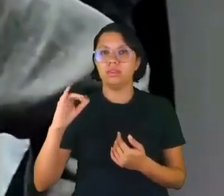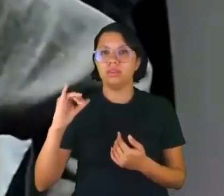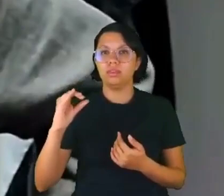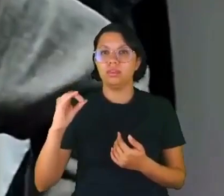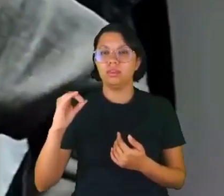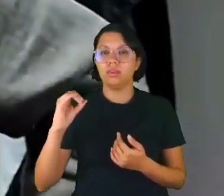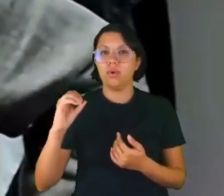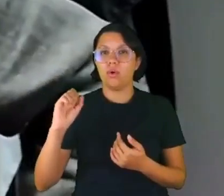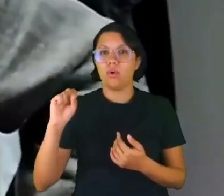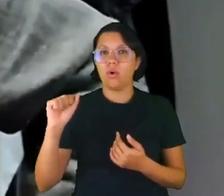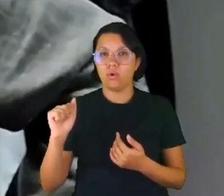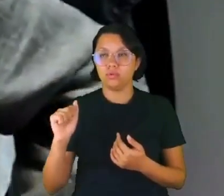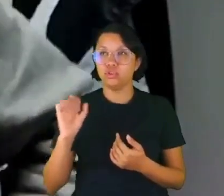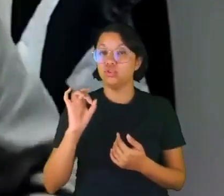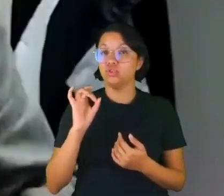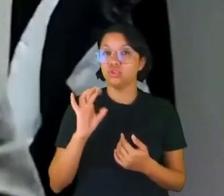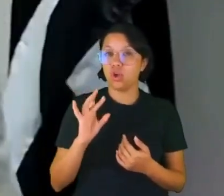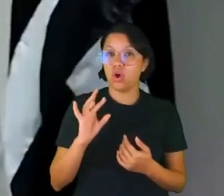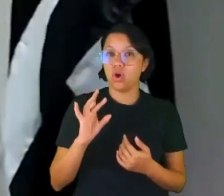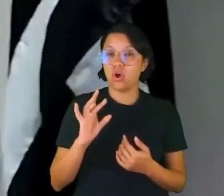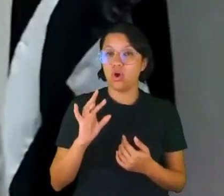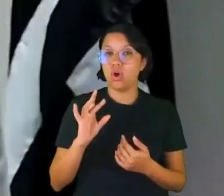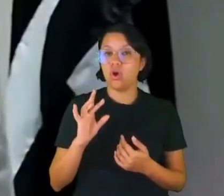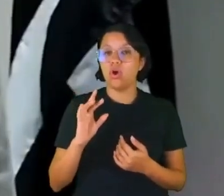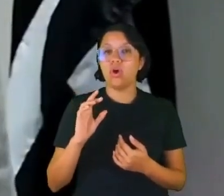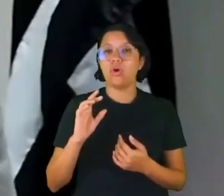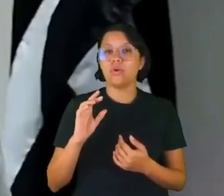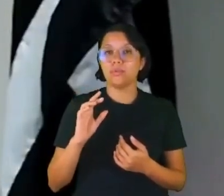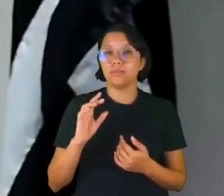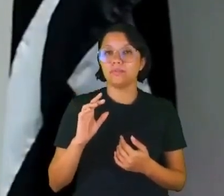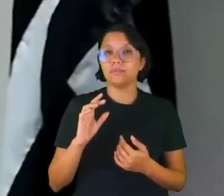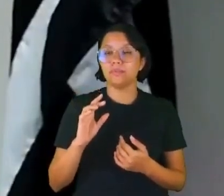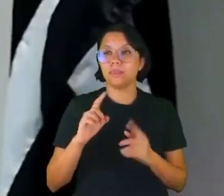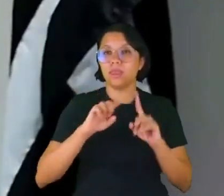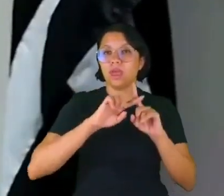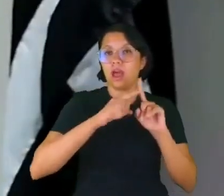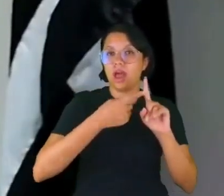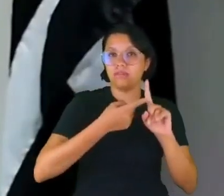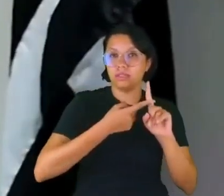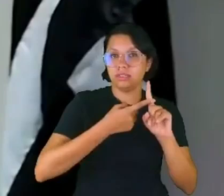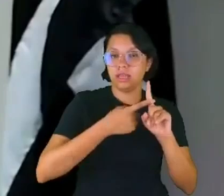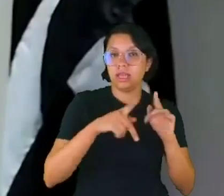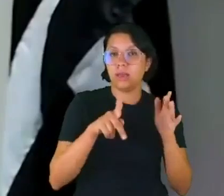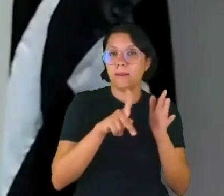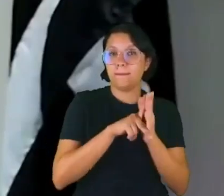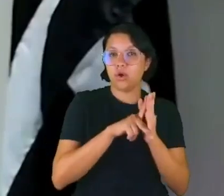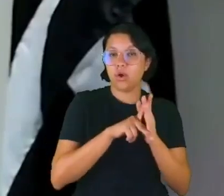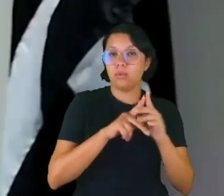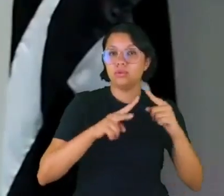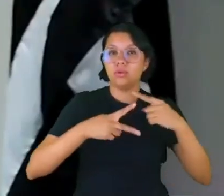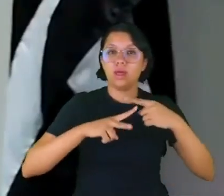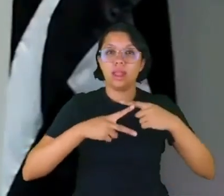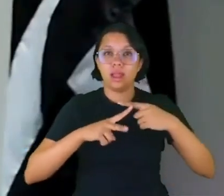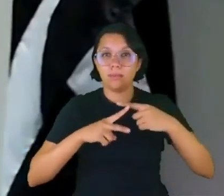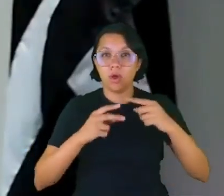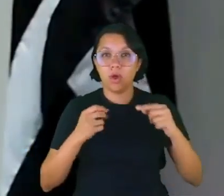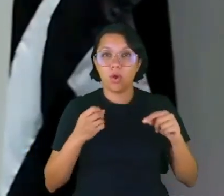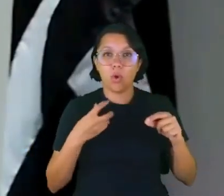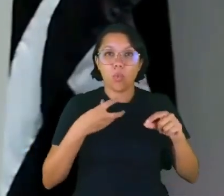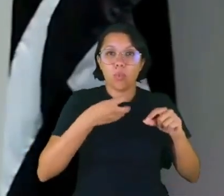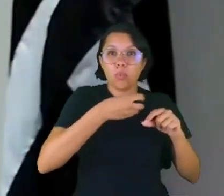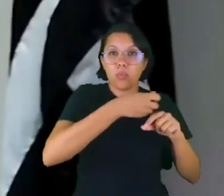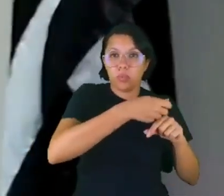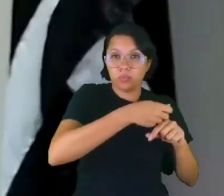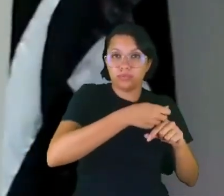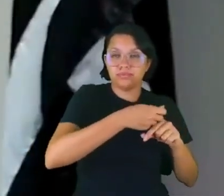por fertilização in vitro. E nós tínhamos acabado de julgar um caso de inseminação artificial. E o